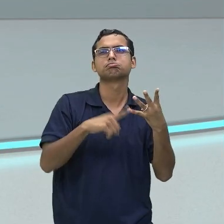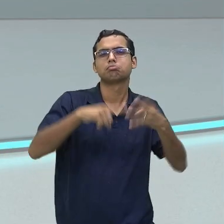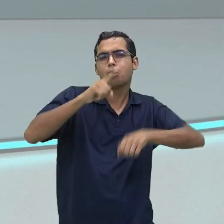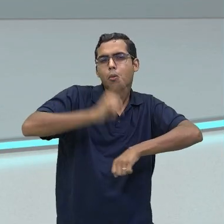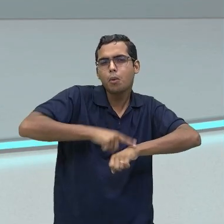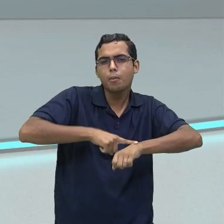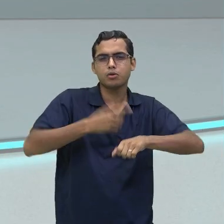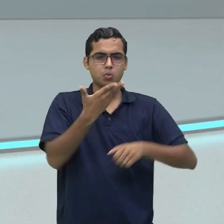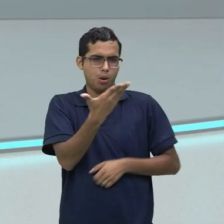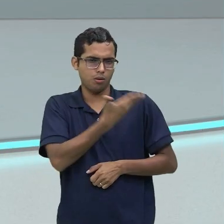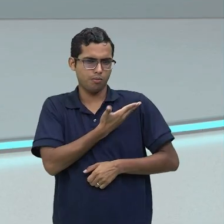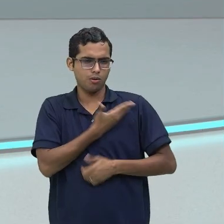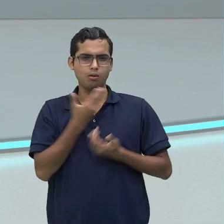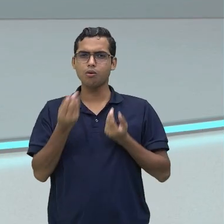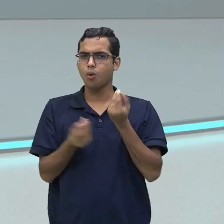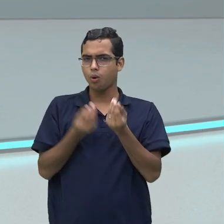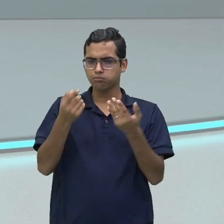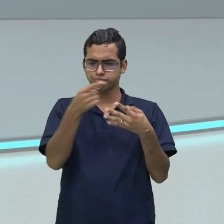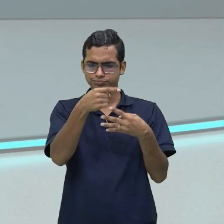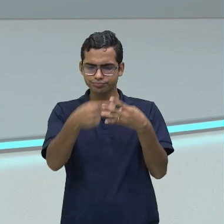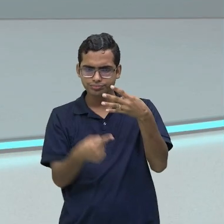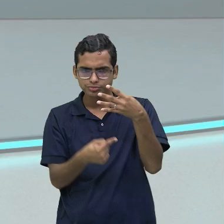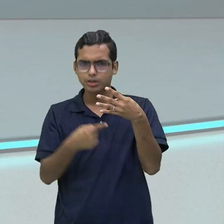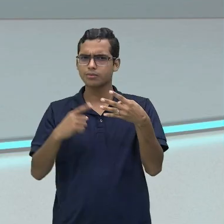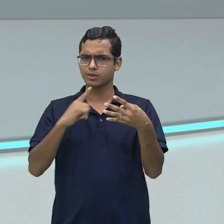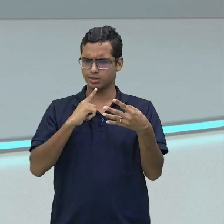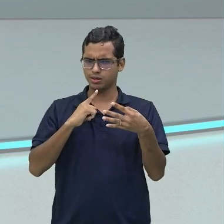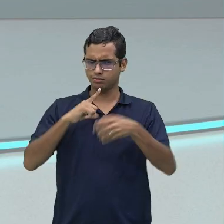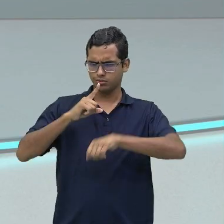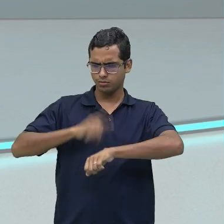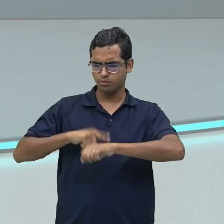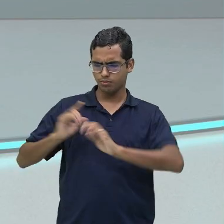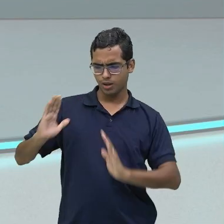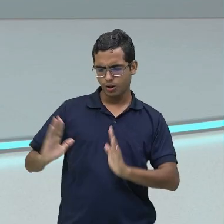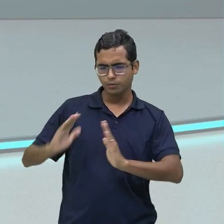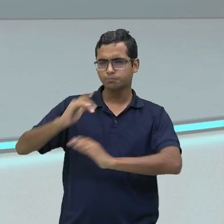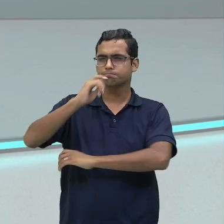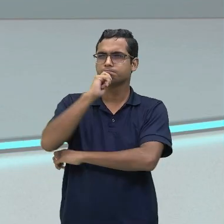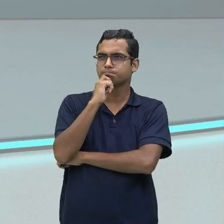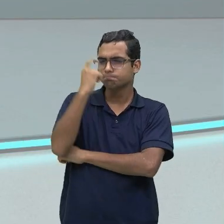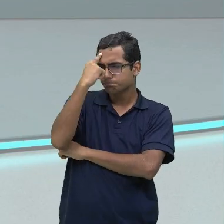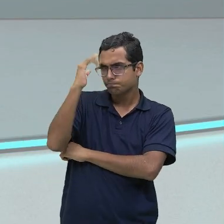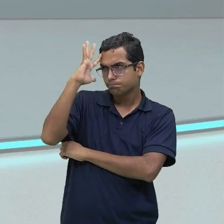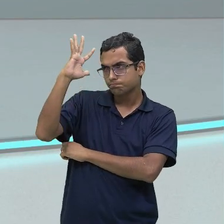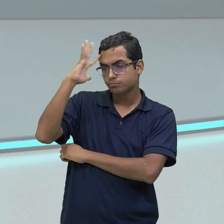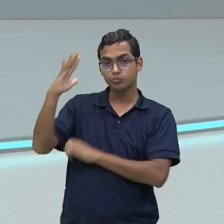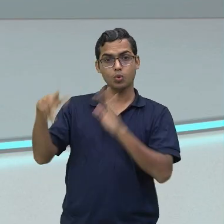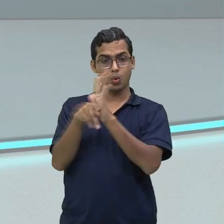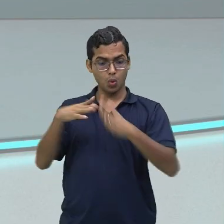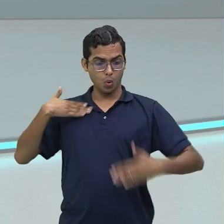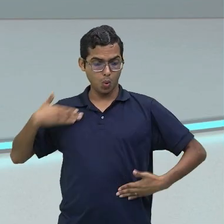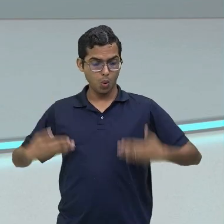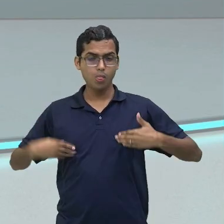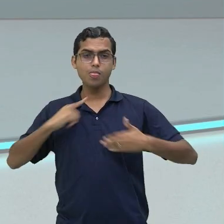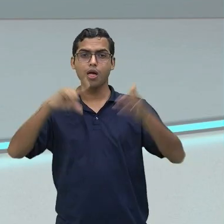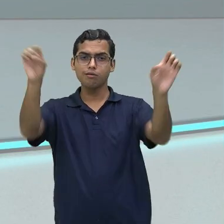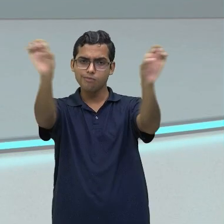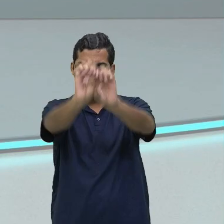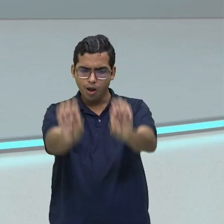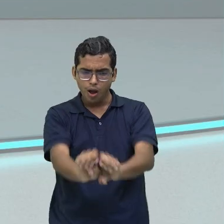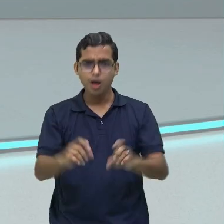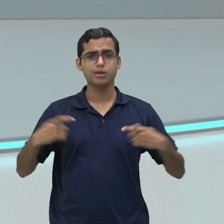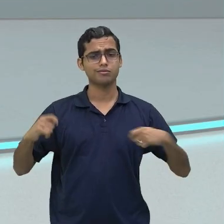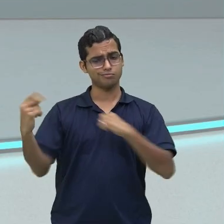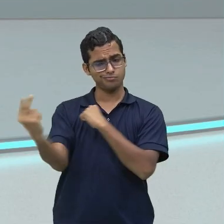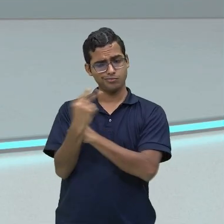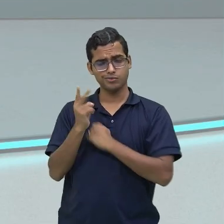eu parar de enxergar que esse corpo, ele só vai ser essa estrutura. Eu preciso cuidar. Afinal,